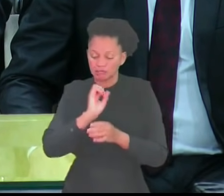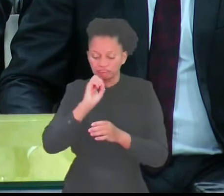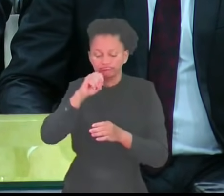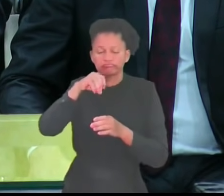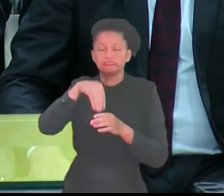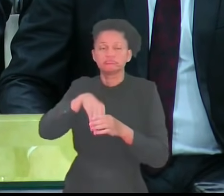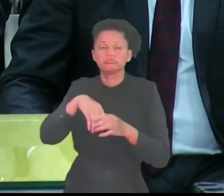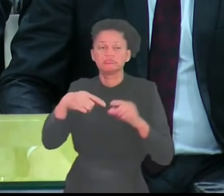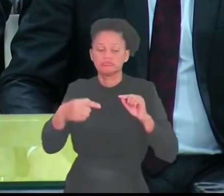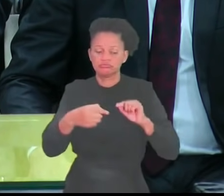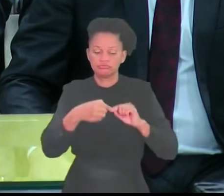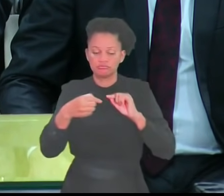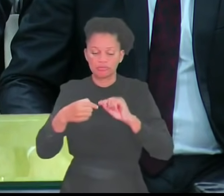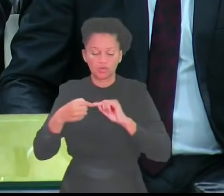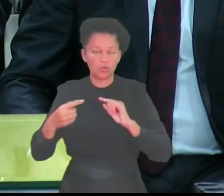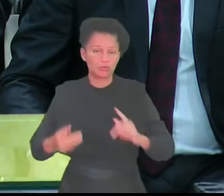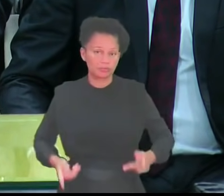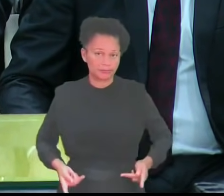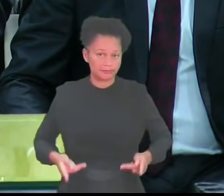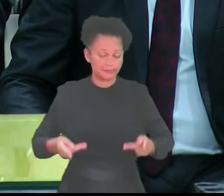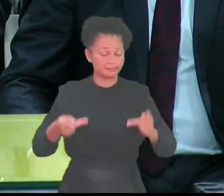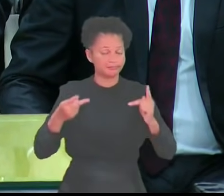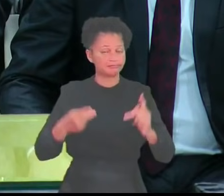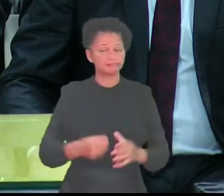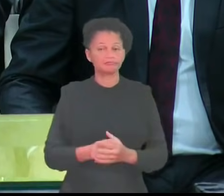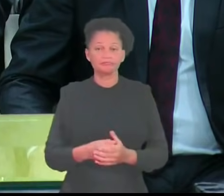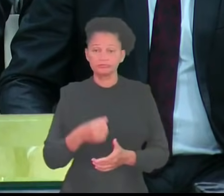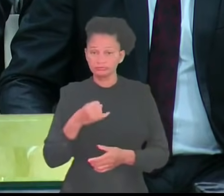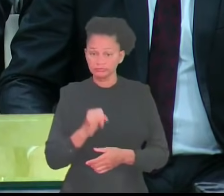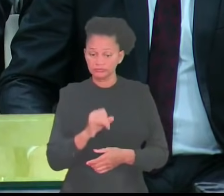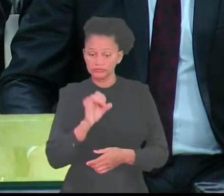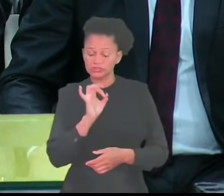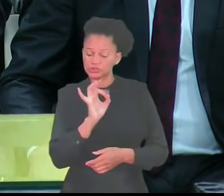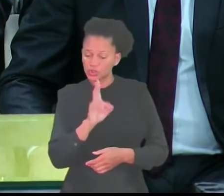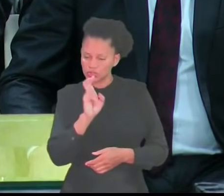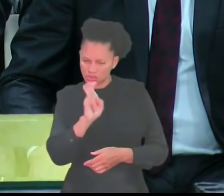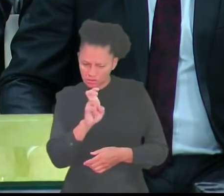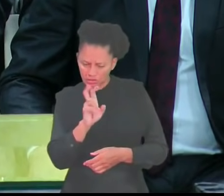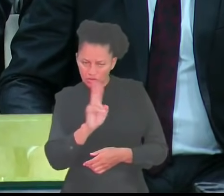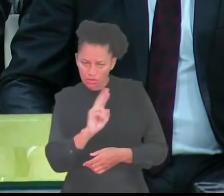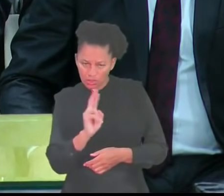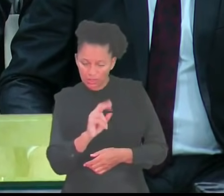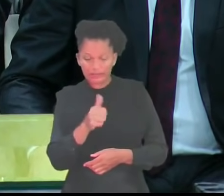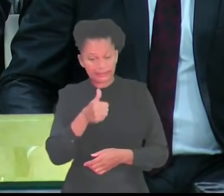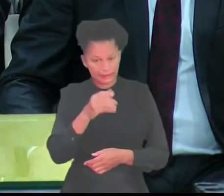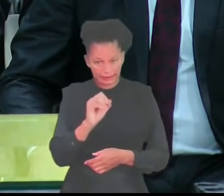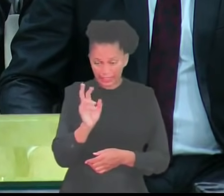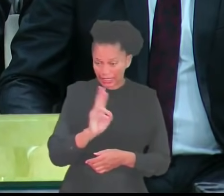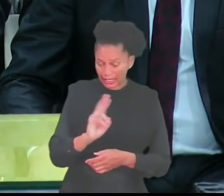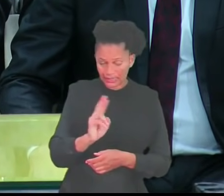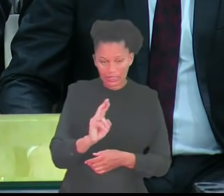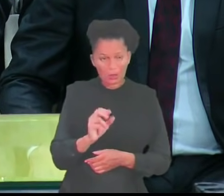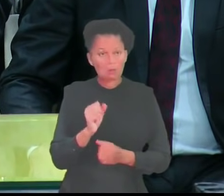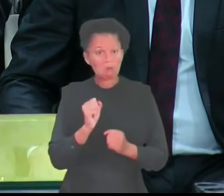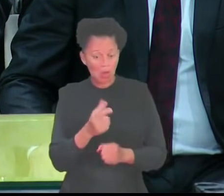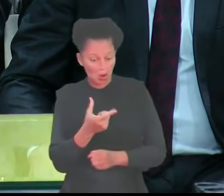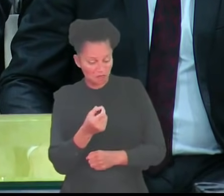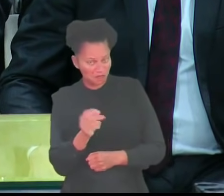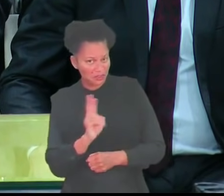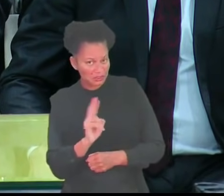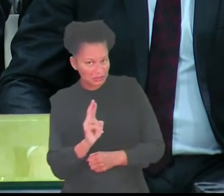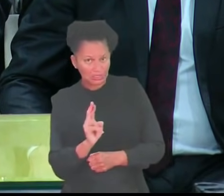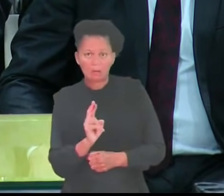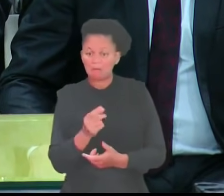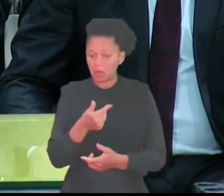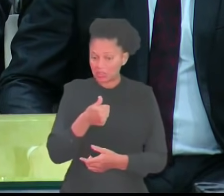sua prosperidade. Se você só tem 5, você dá 5. Se você tem 10, dá 10. Se você pode dar 20, se você